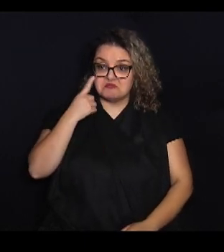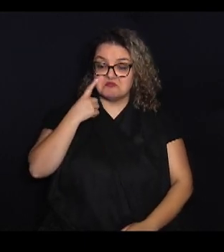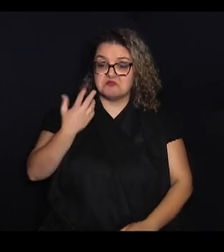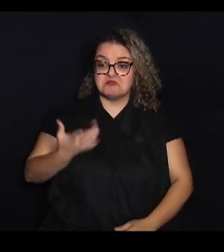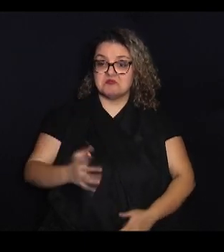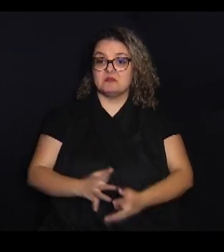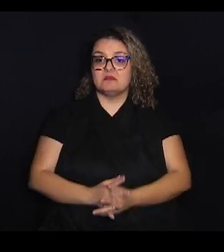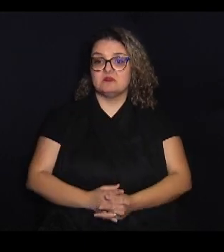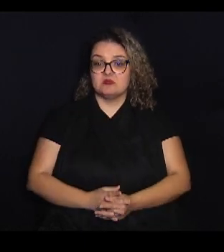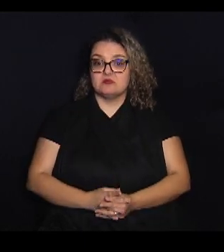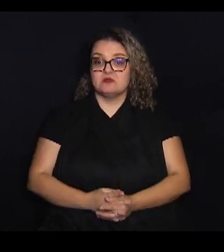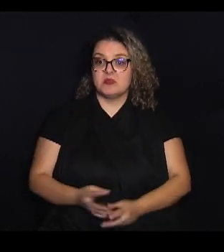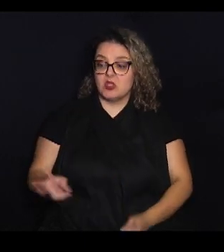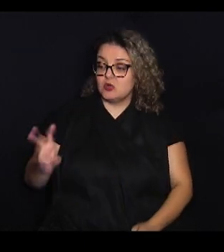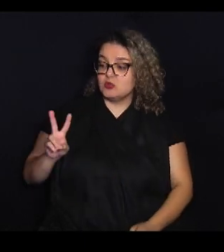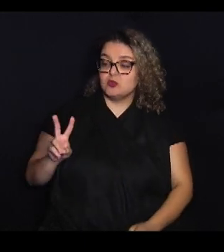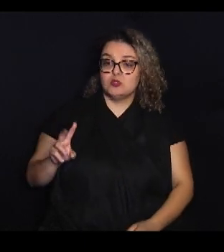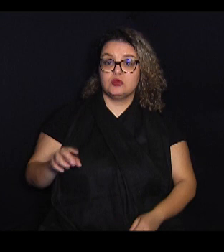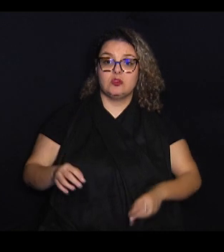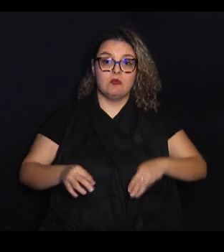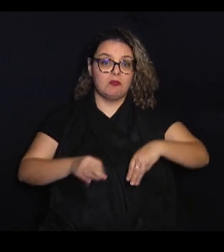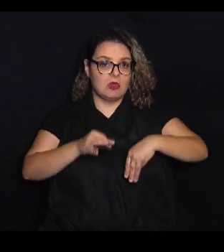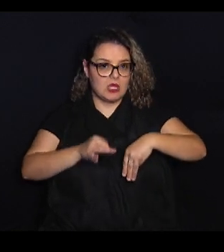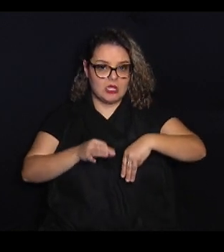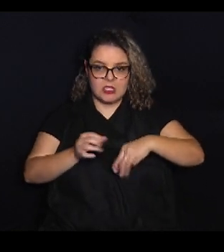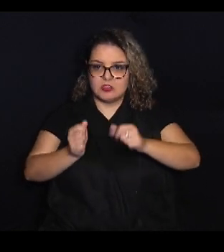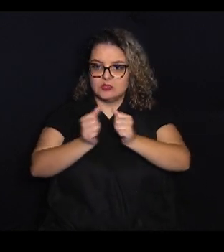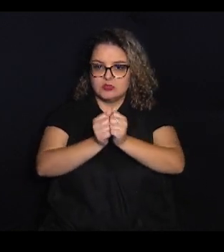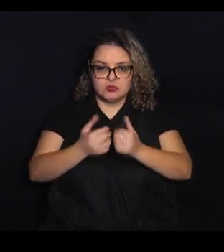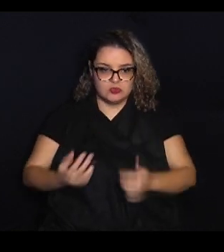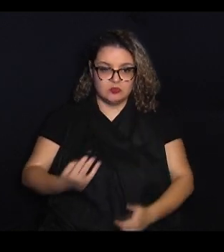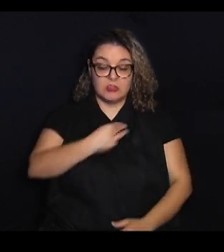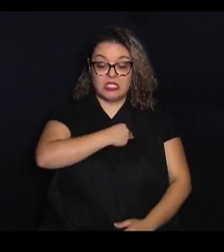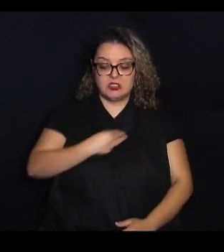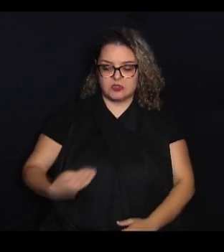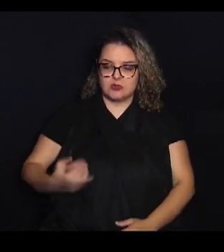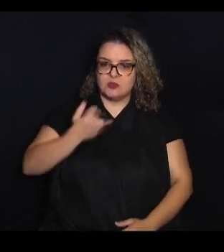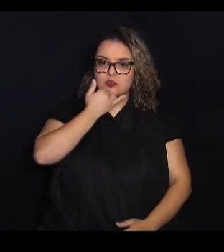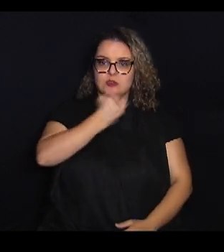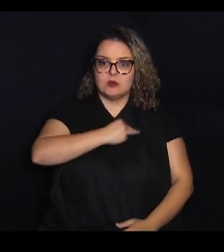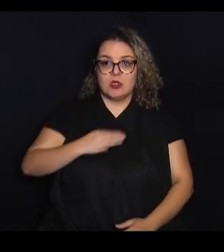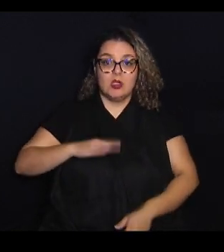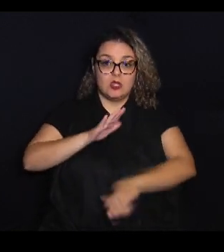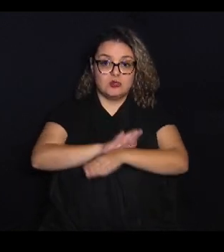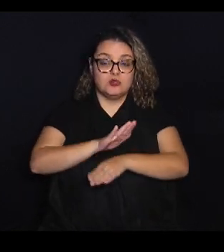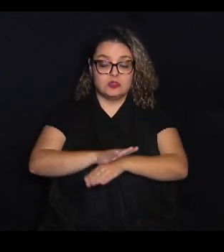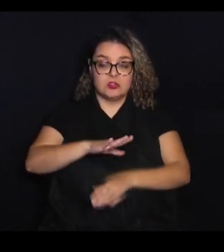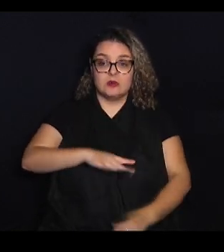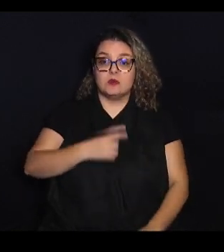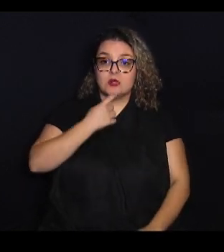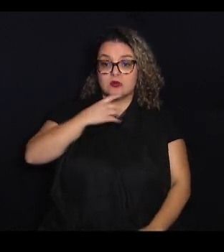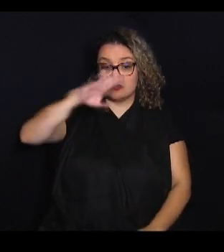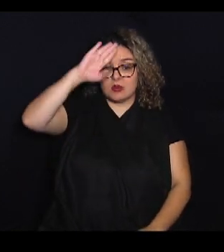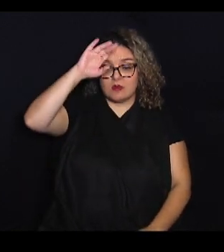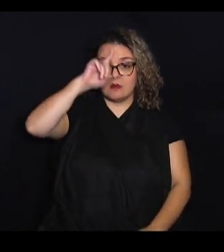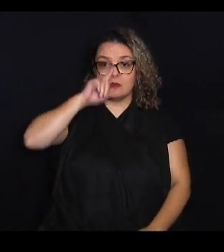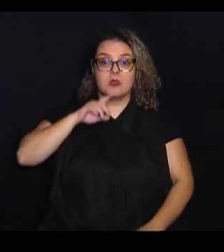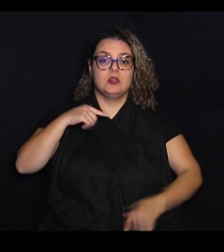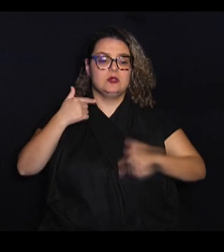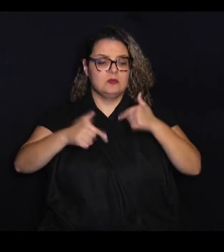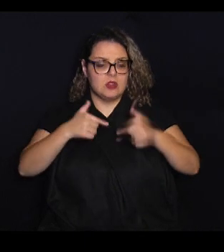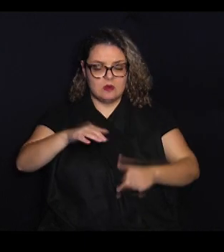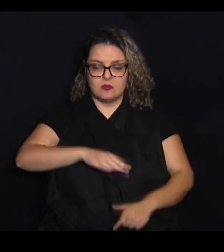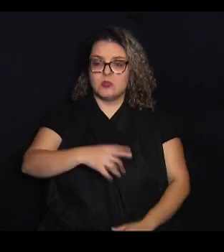E os dois foram ministros juntos, ajudaram muito Campinas na época da epidemia de febre amarela. Os dois trabalharam bastante por Campinas, trabalharam